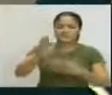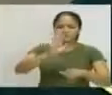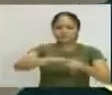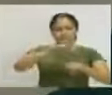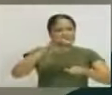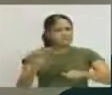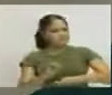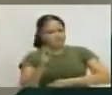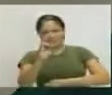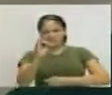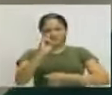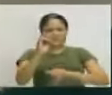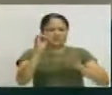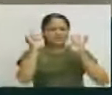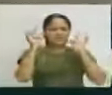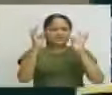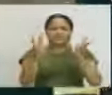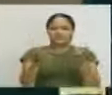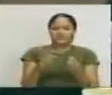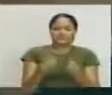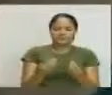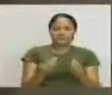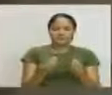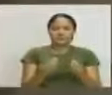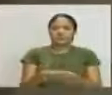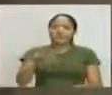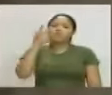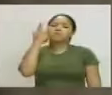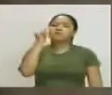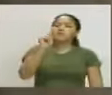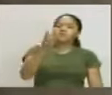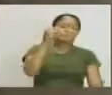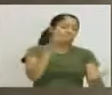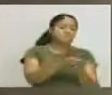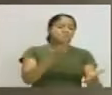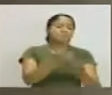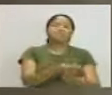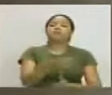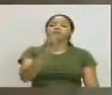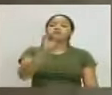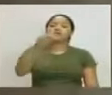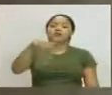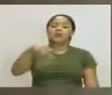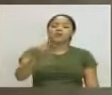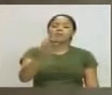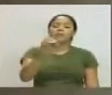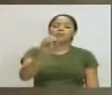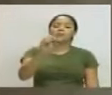pública. Para que você paga os seus impostos?